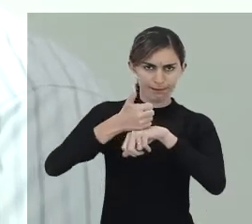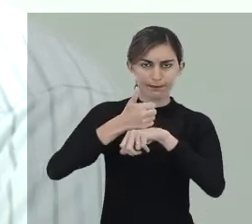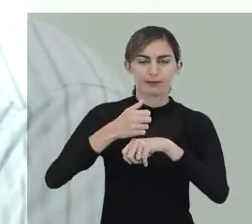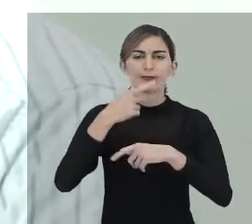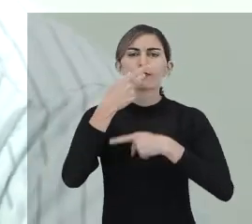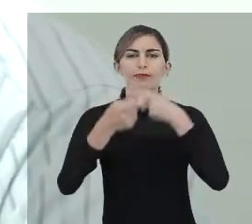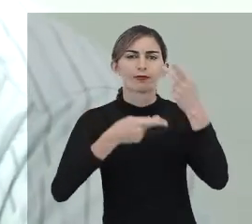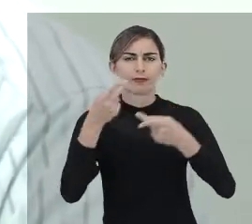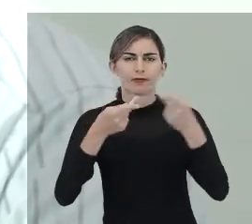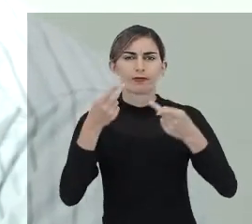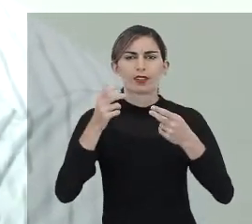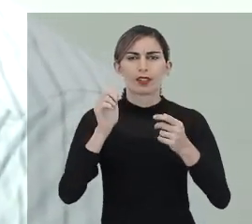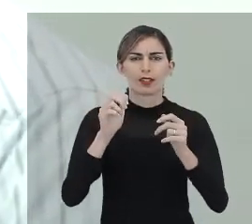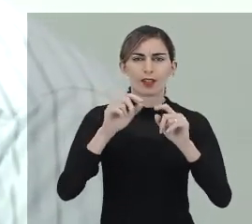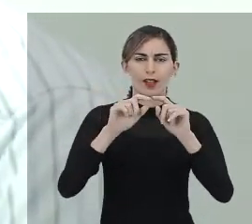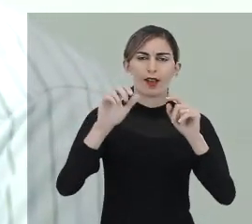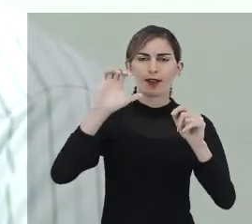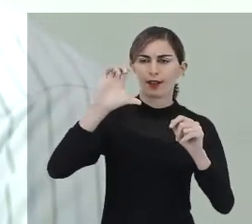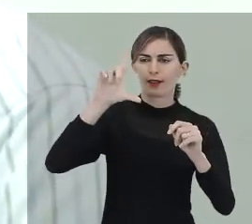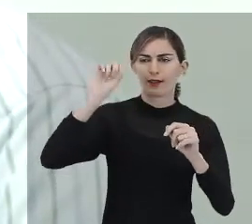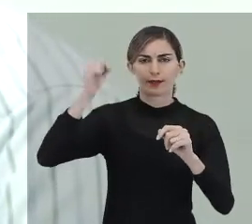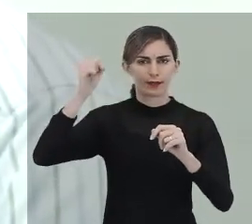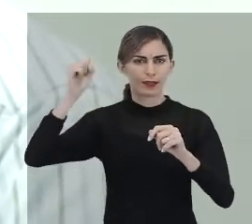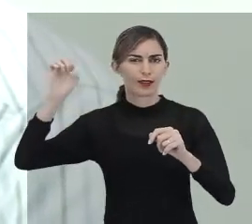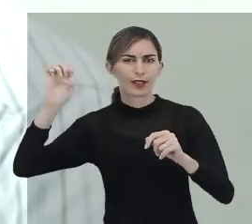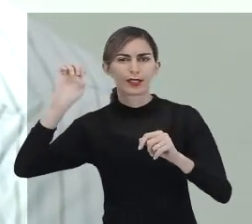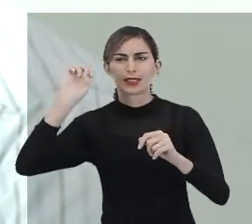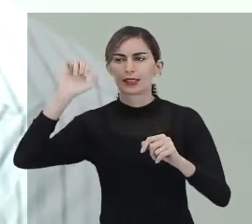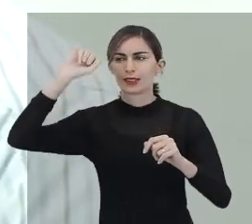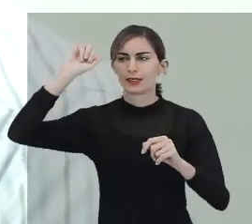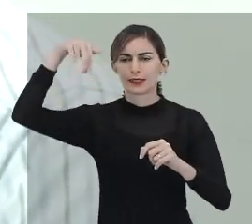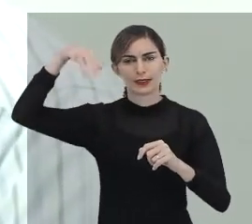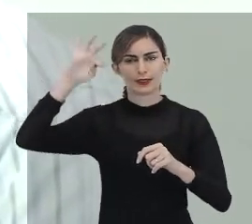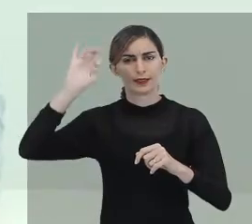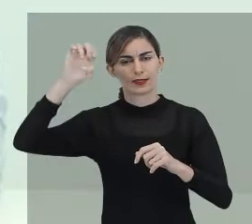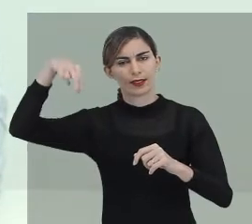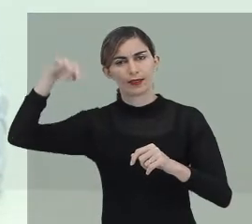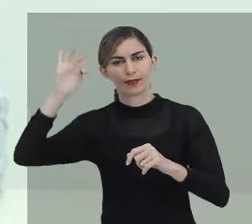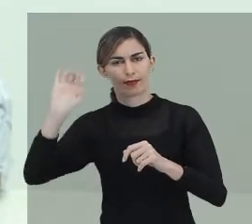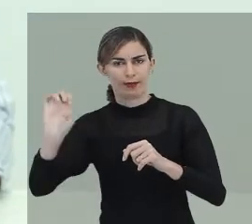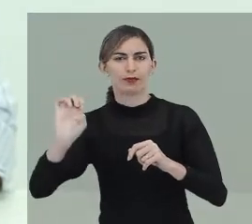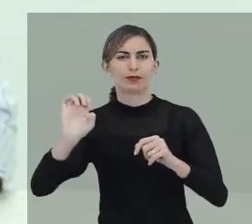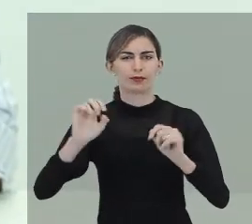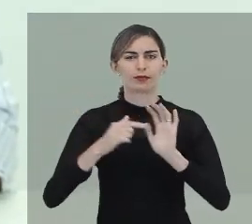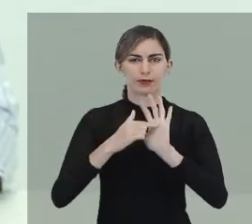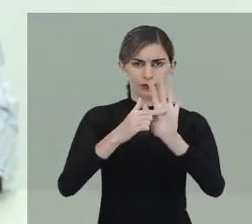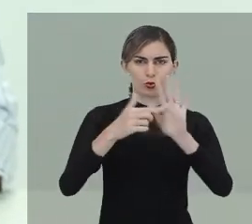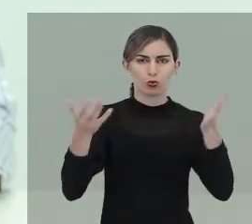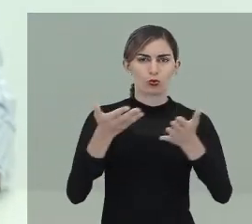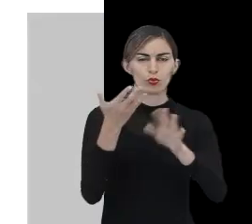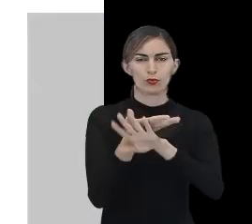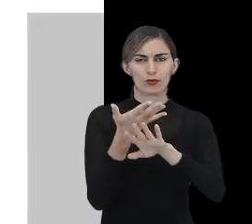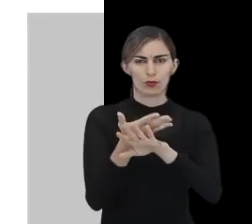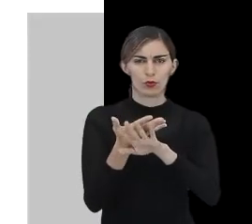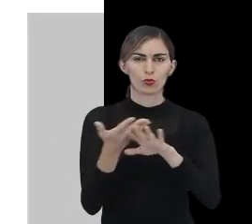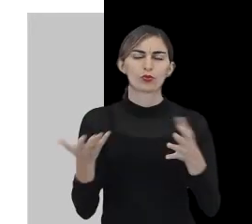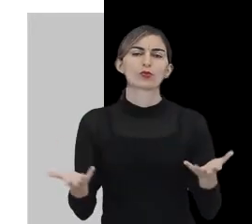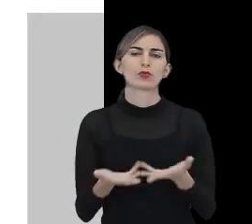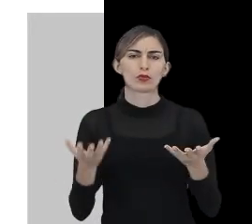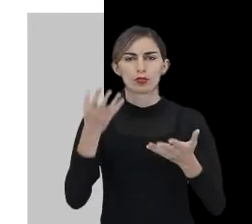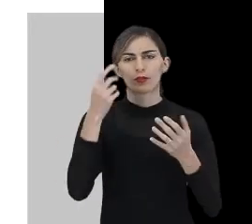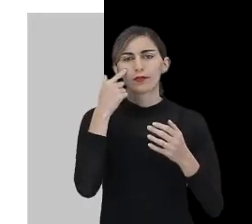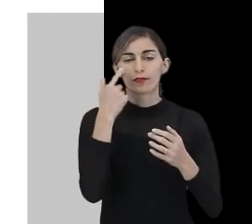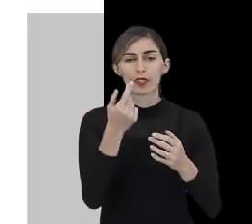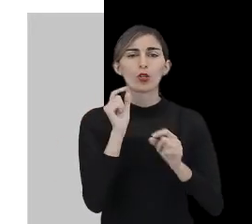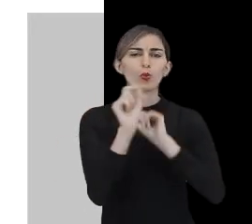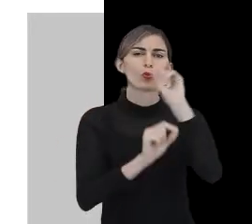competência nós vamos falar sobre a classe Intent e aqui agora nós vamos ver um roteirozinho da nossa aula de hoje. Então, na aula de